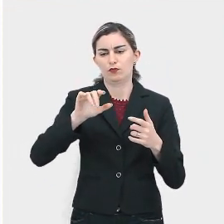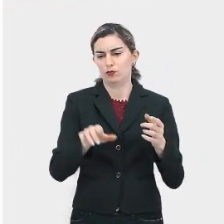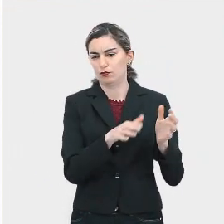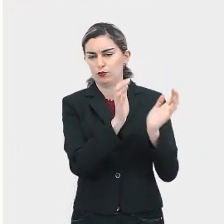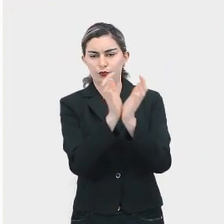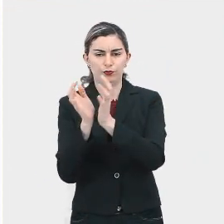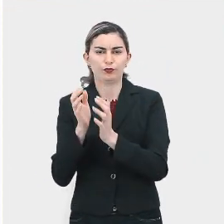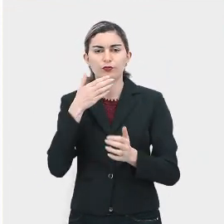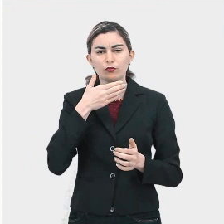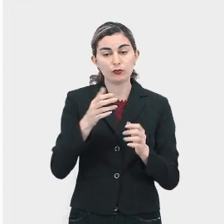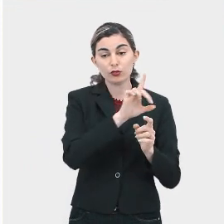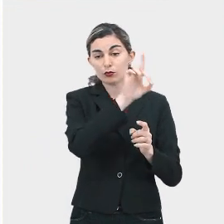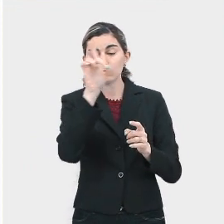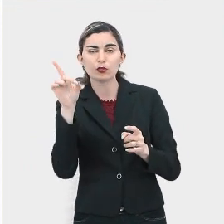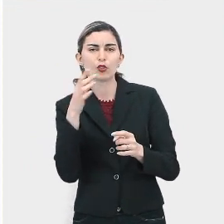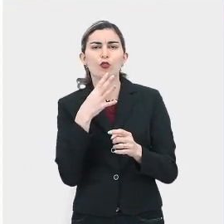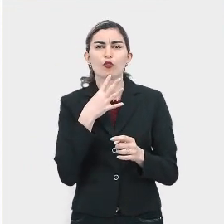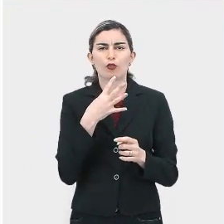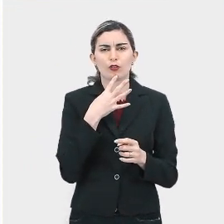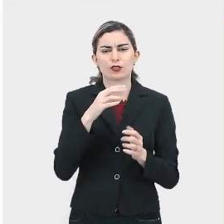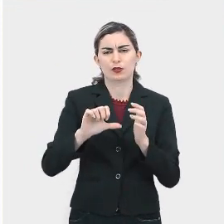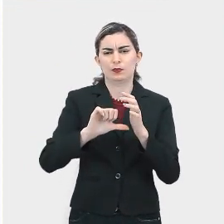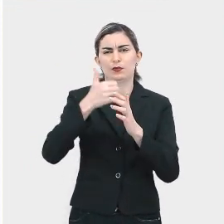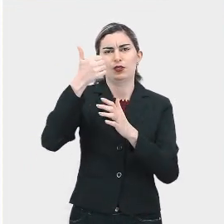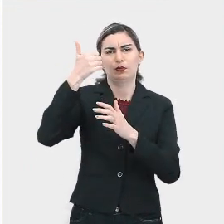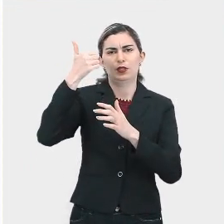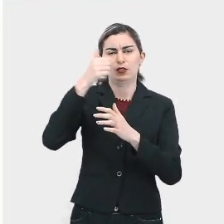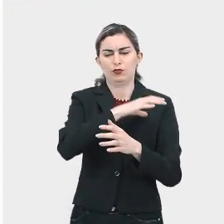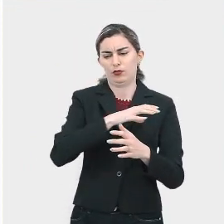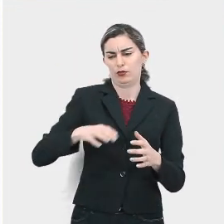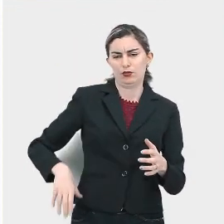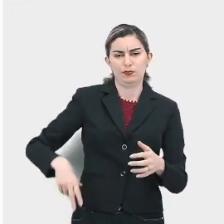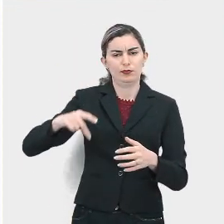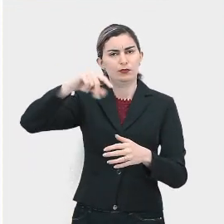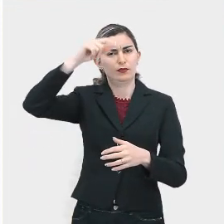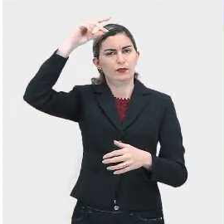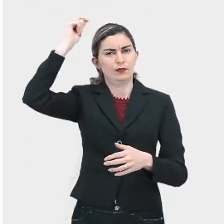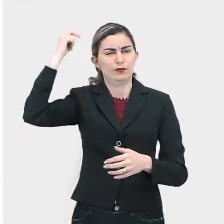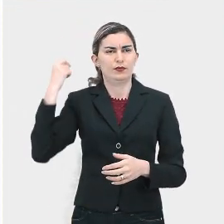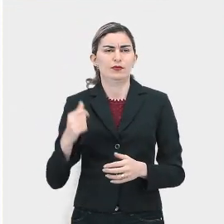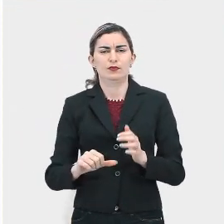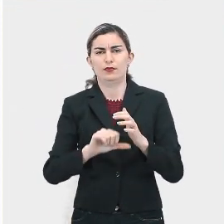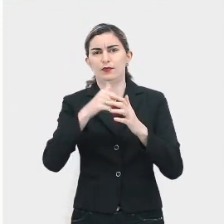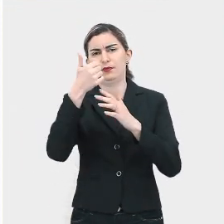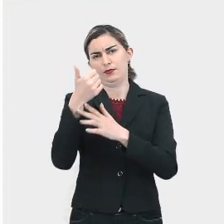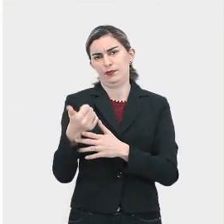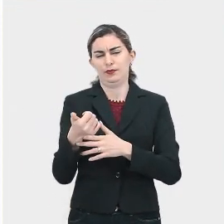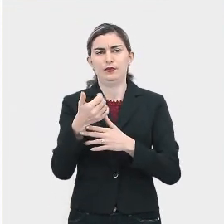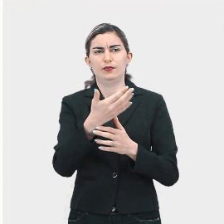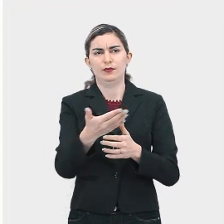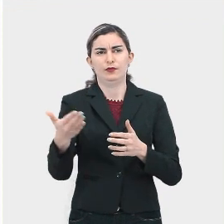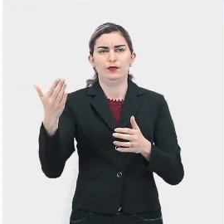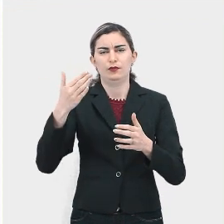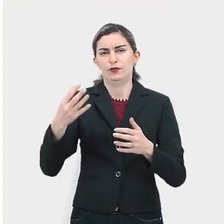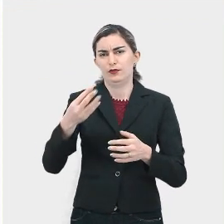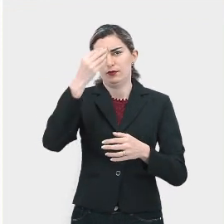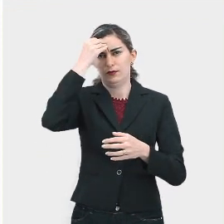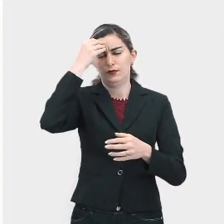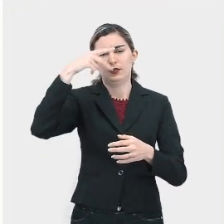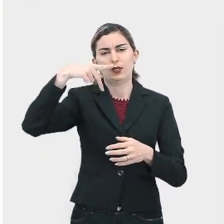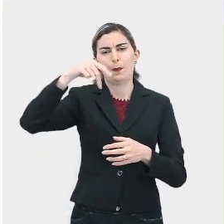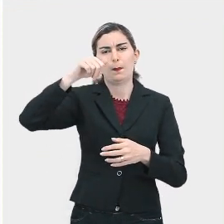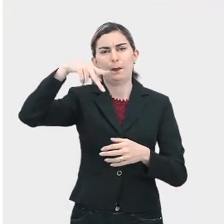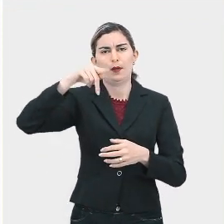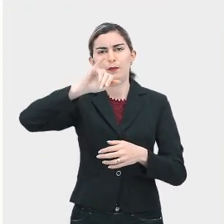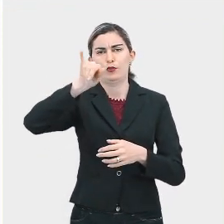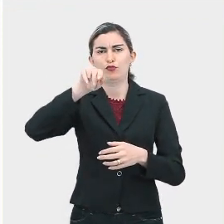ciclo natalino. A data conhecida pelos primeiros cristãos foi fixada pelo Papa Júlio I para o nascimento de